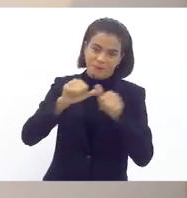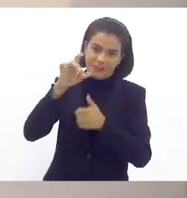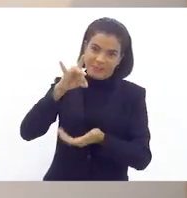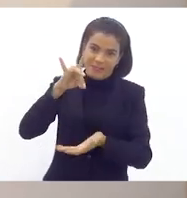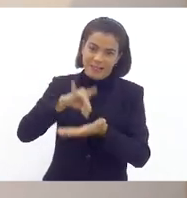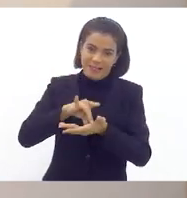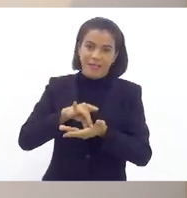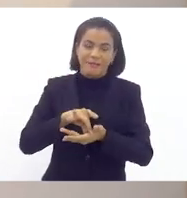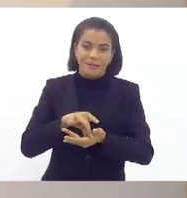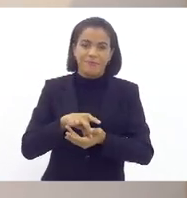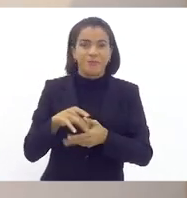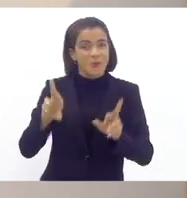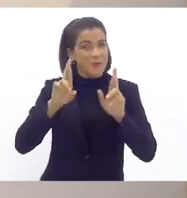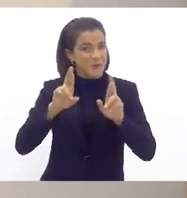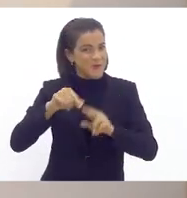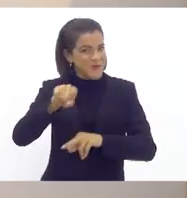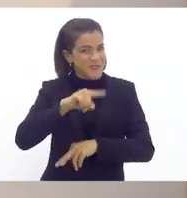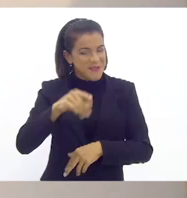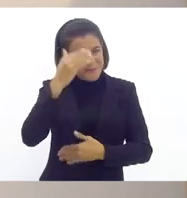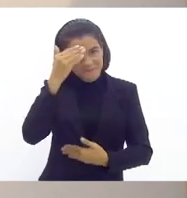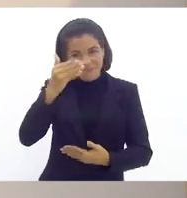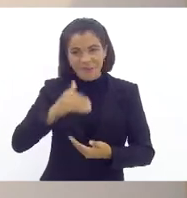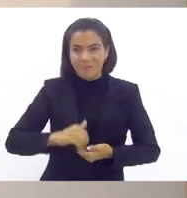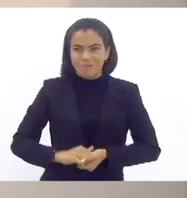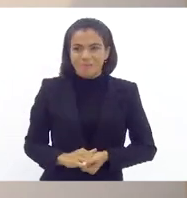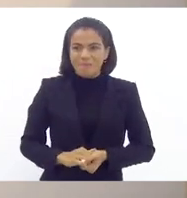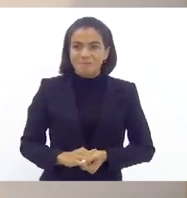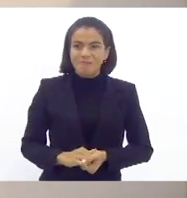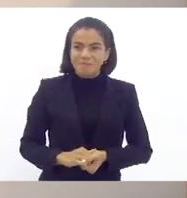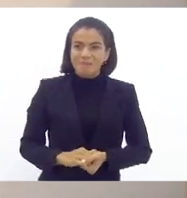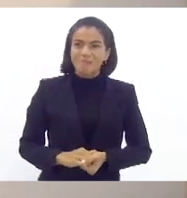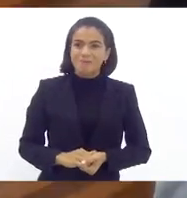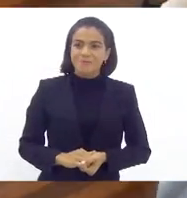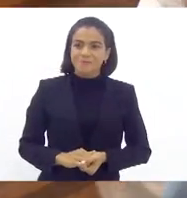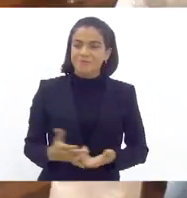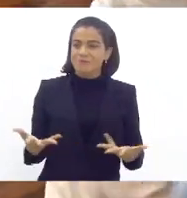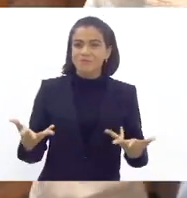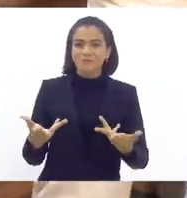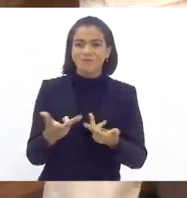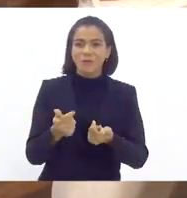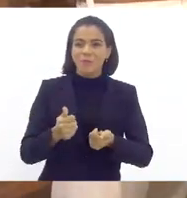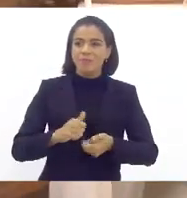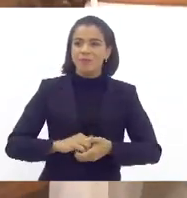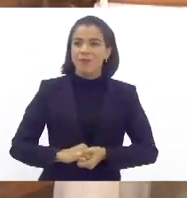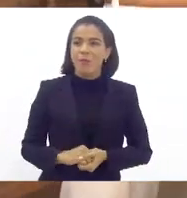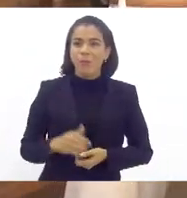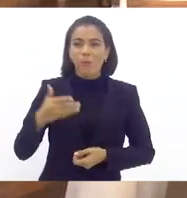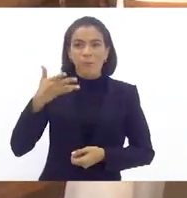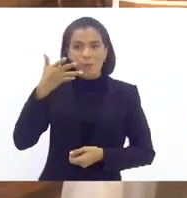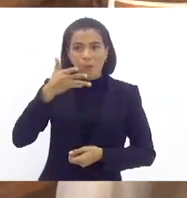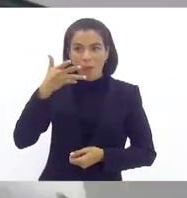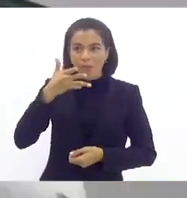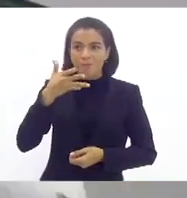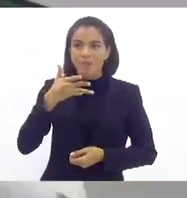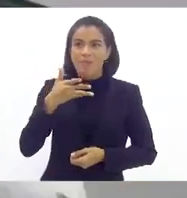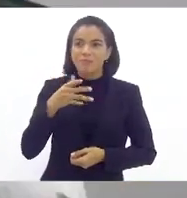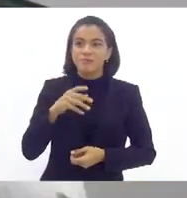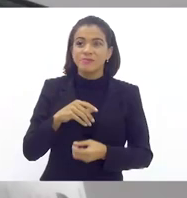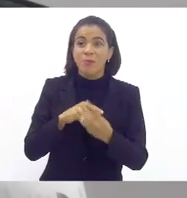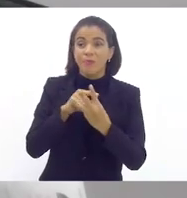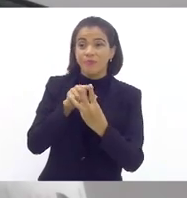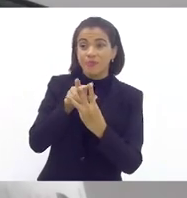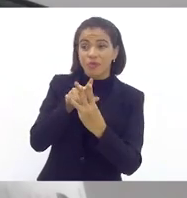realidade e conto com vocês. Obrigada, gente. Obrigado, Vitória. Excelente Excelente. Excelente fala. Só colocar duas